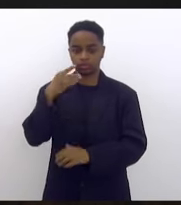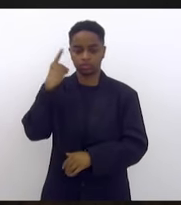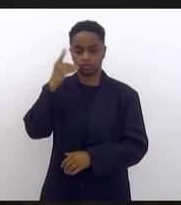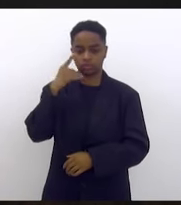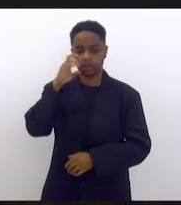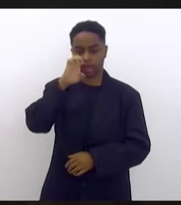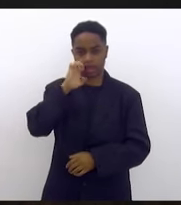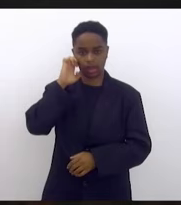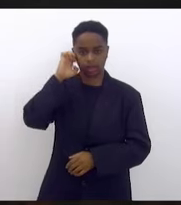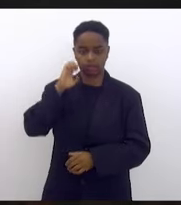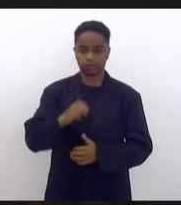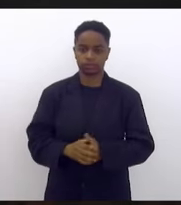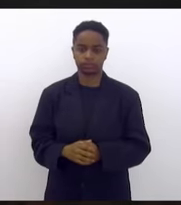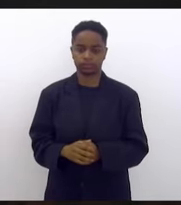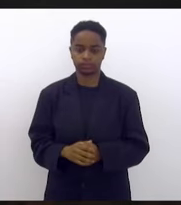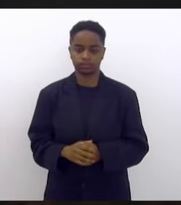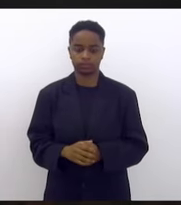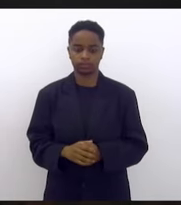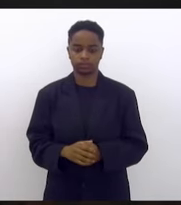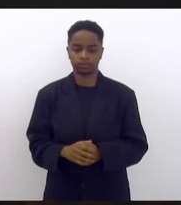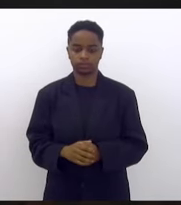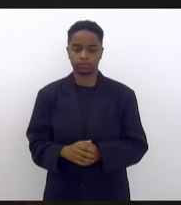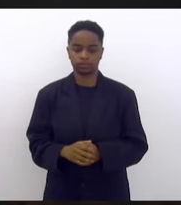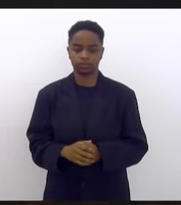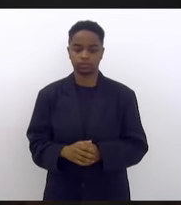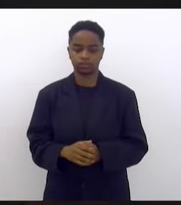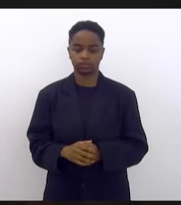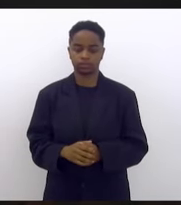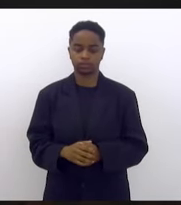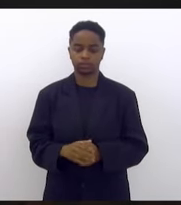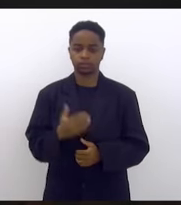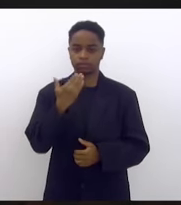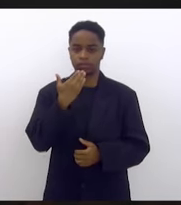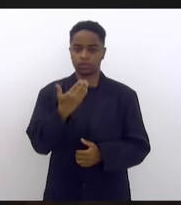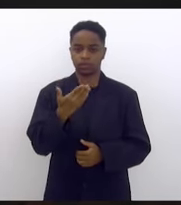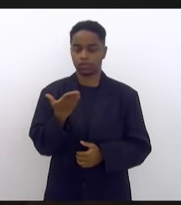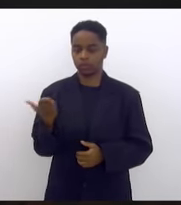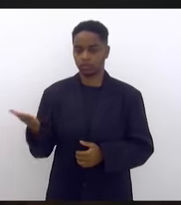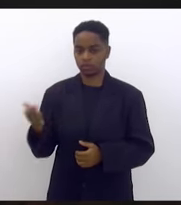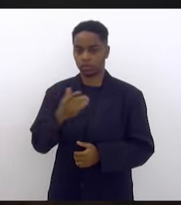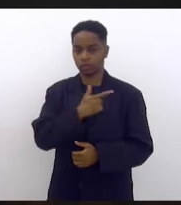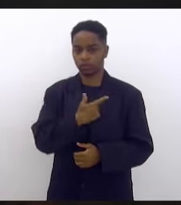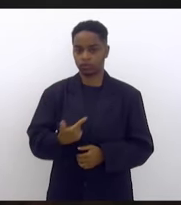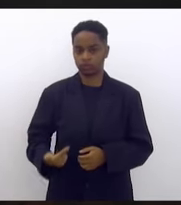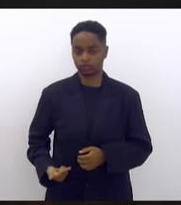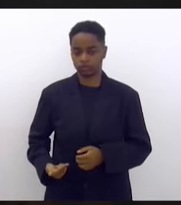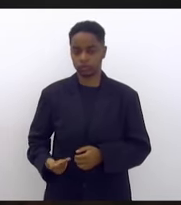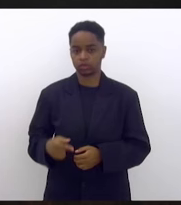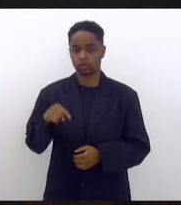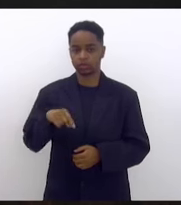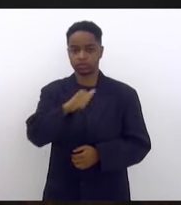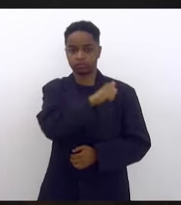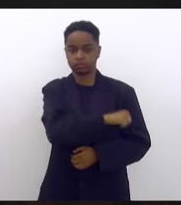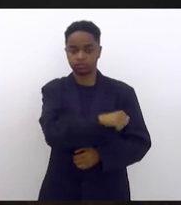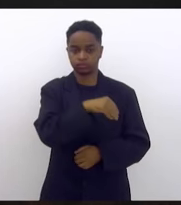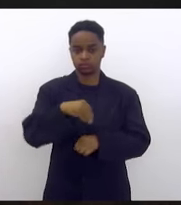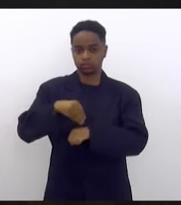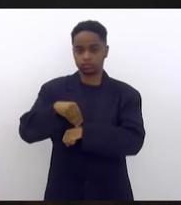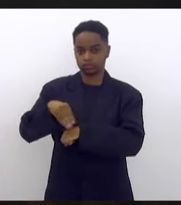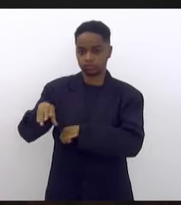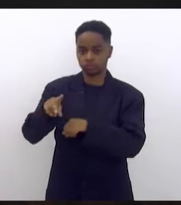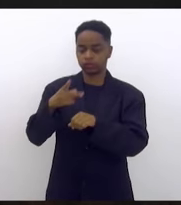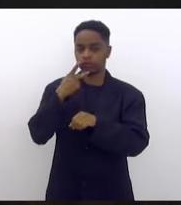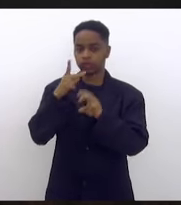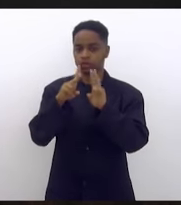deputada Élica Takimoto, que solicita ao excelentíssimo senhor governador do estado do Rio de Janeiro o envio de mensagem